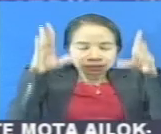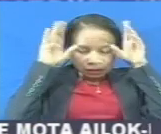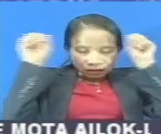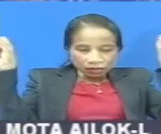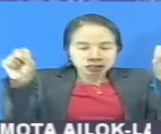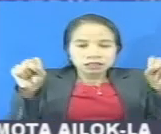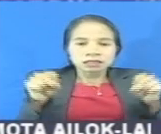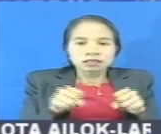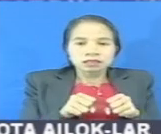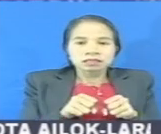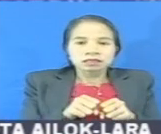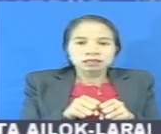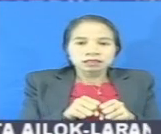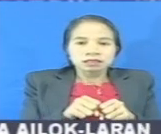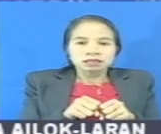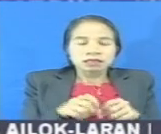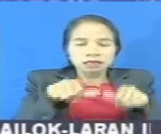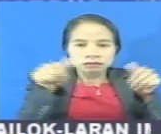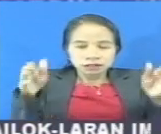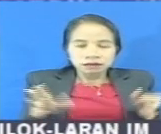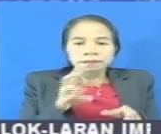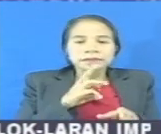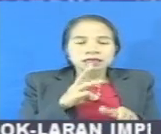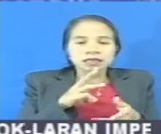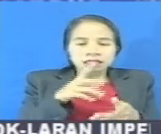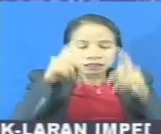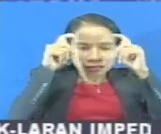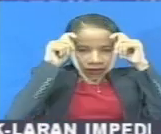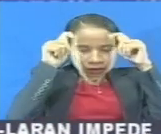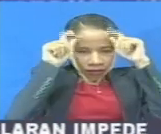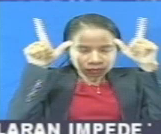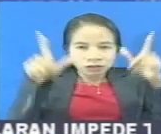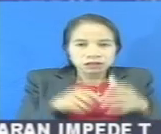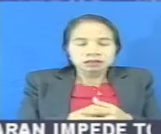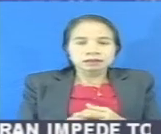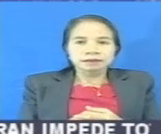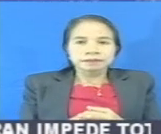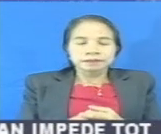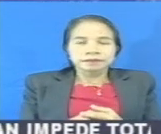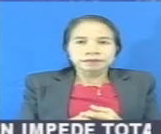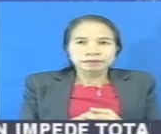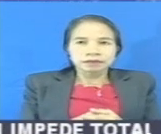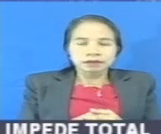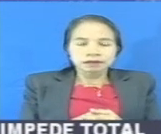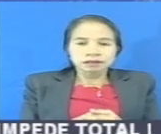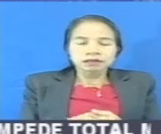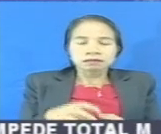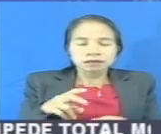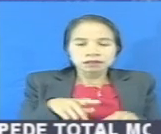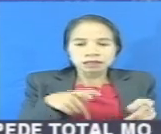B Timor-Leste, EP, BTL, EP. Deve estar na rua, né?